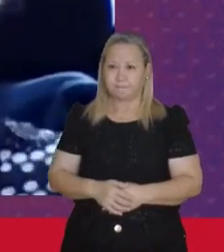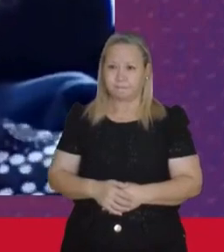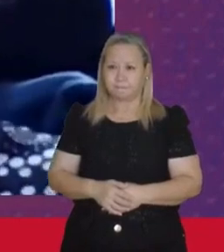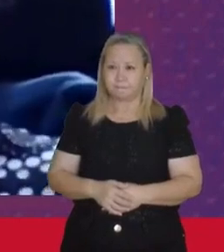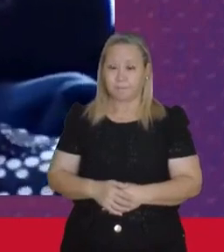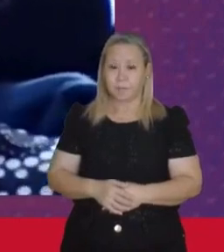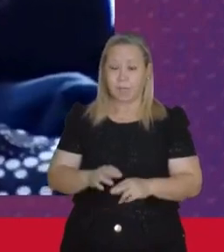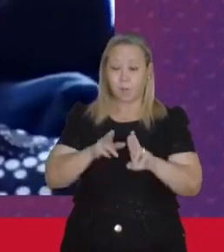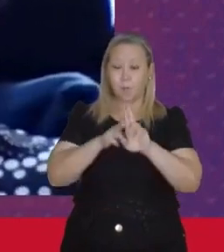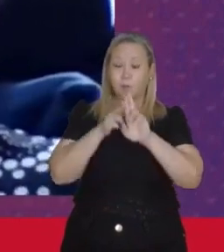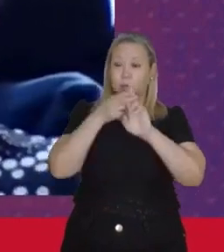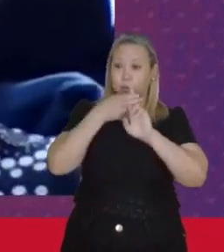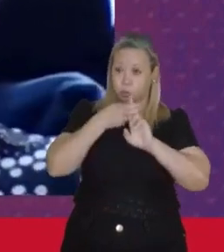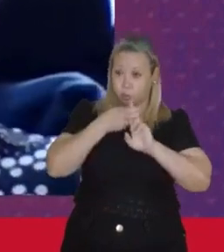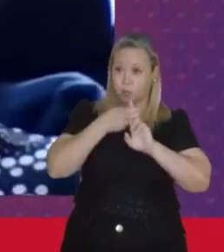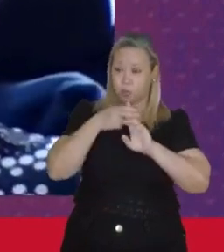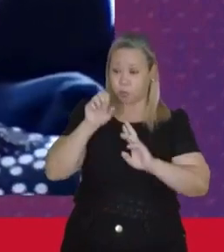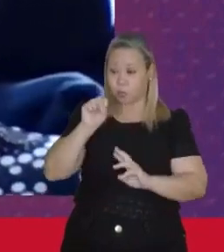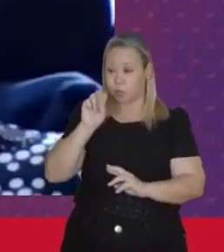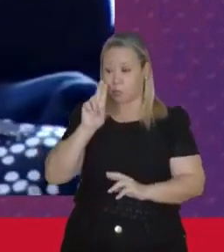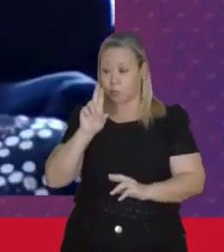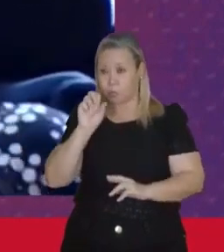O SUS,